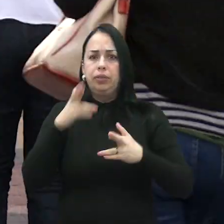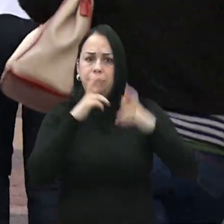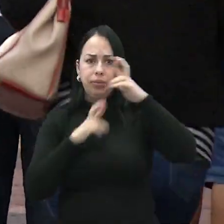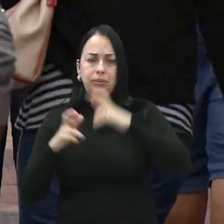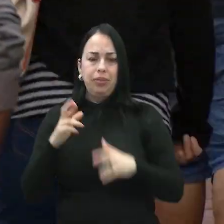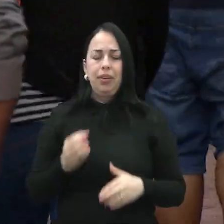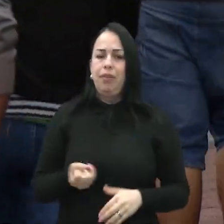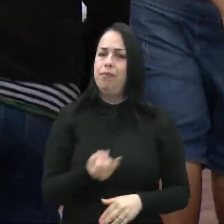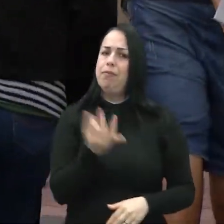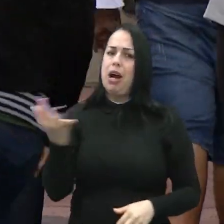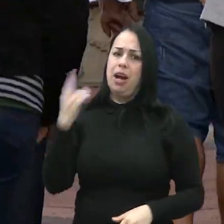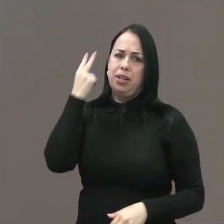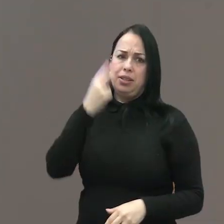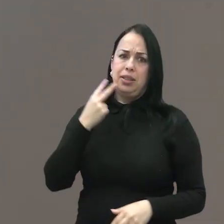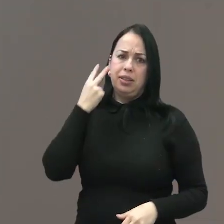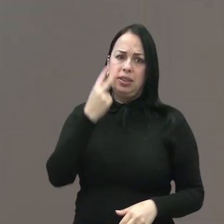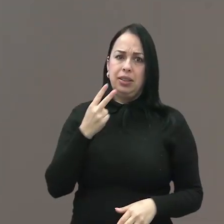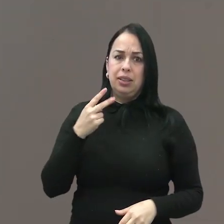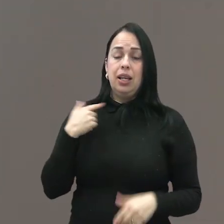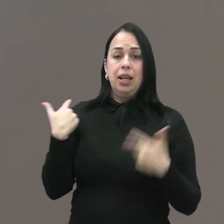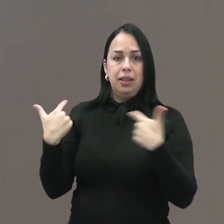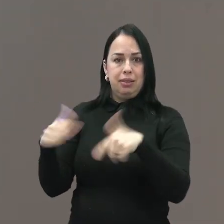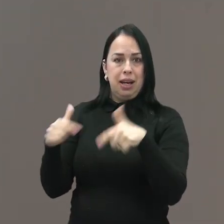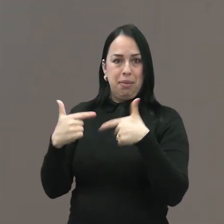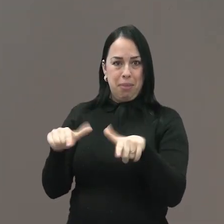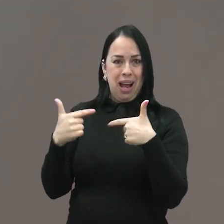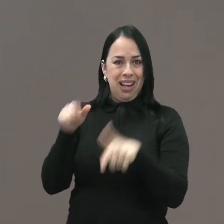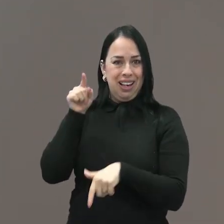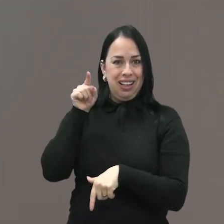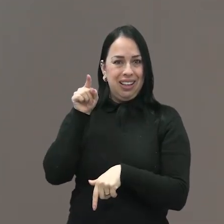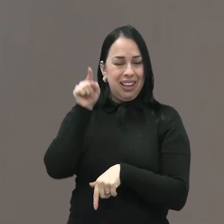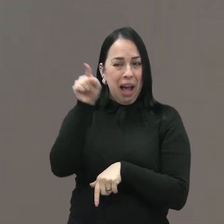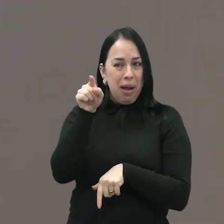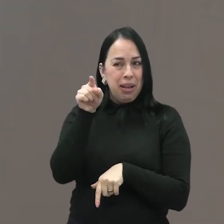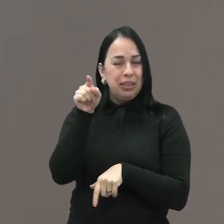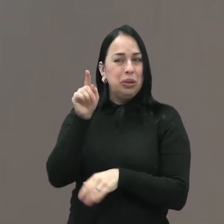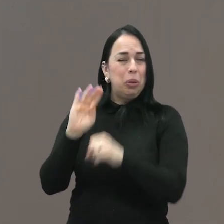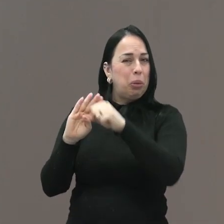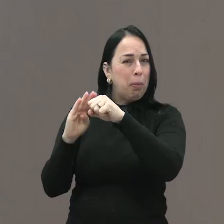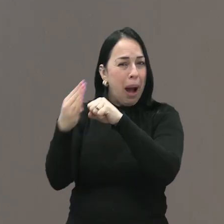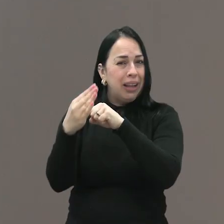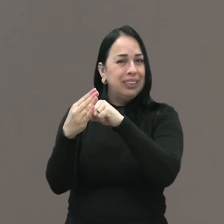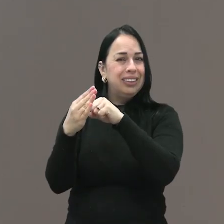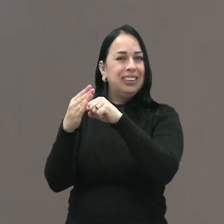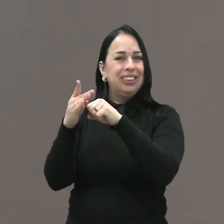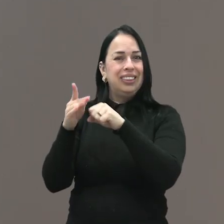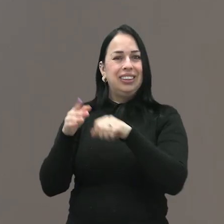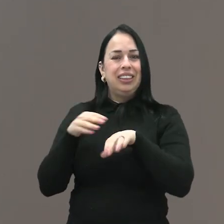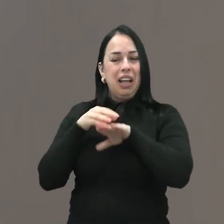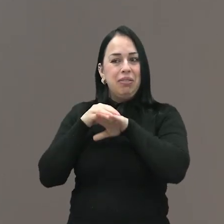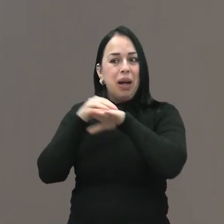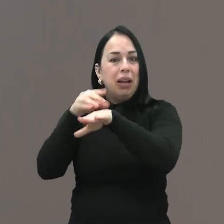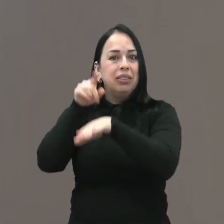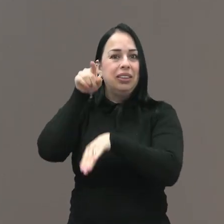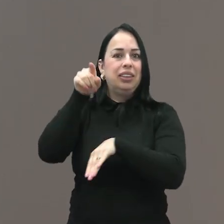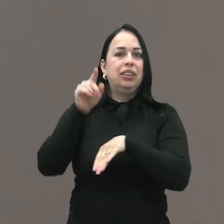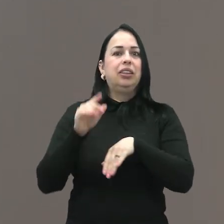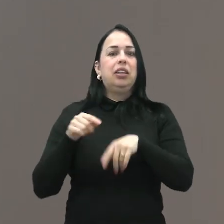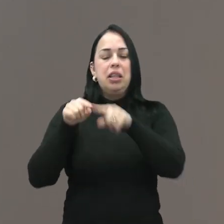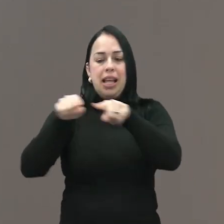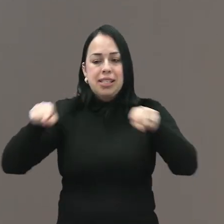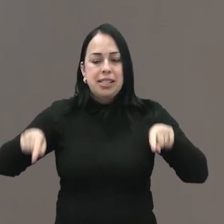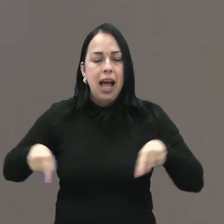durante o serviço de fiscalização. Vários parlamentares dão expediente lá na ponta que a gente fala, ou seja, lá no bairro.